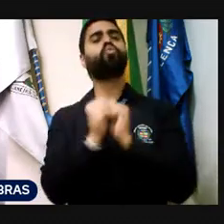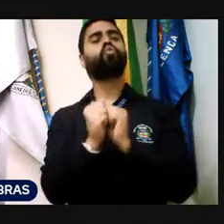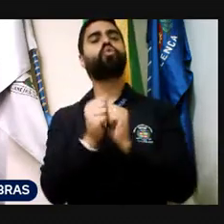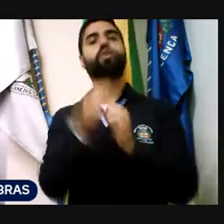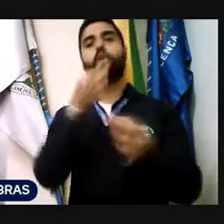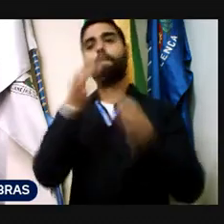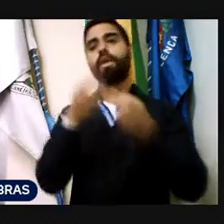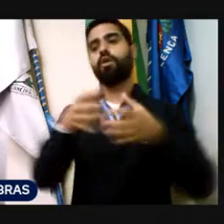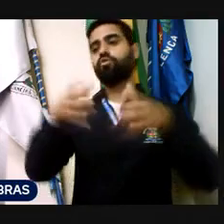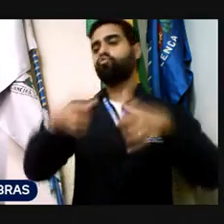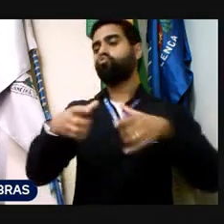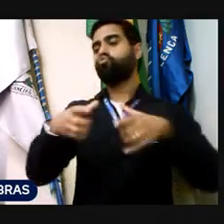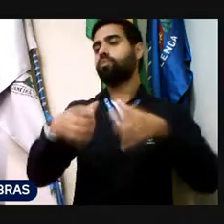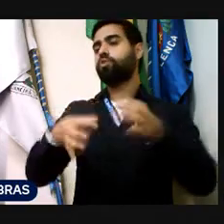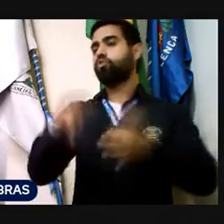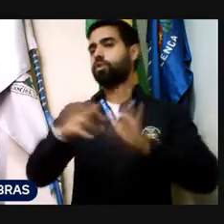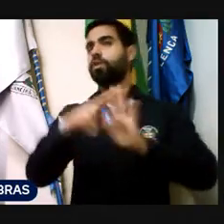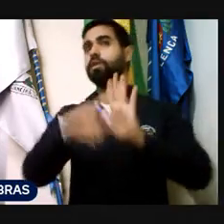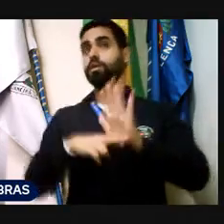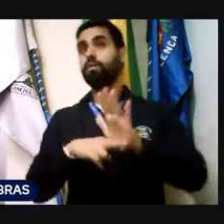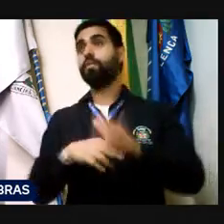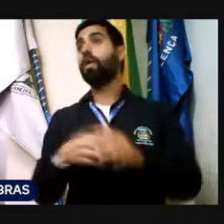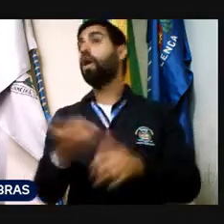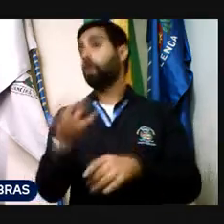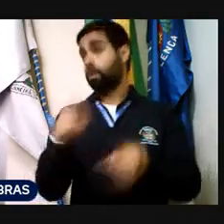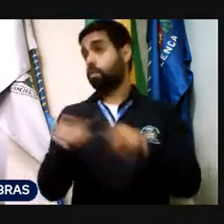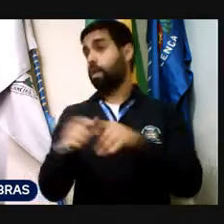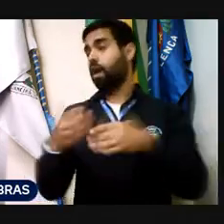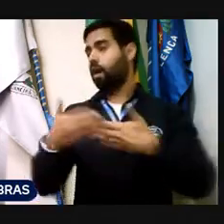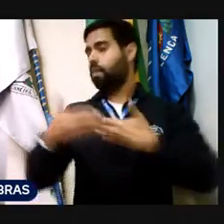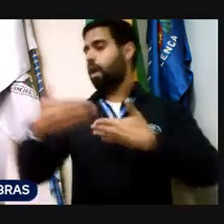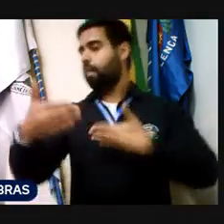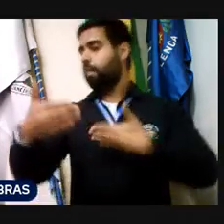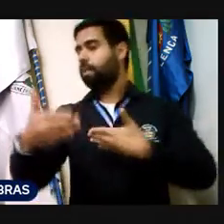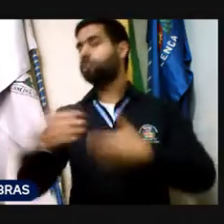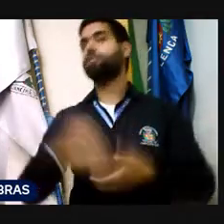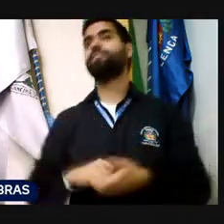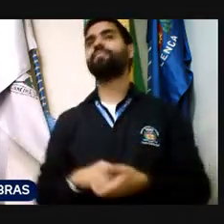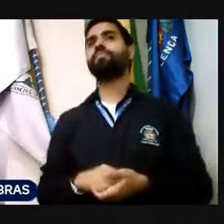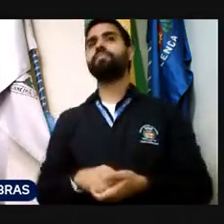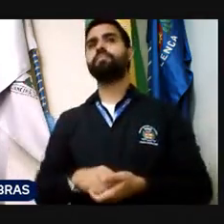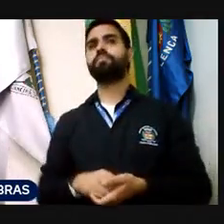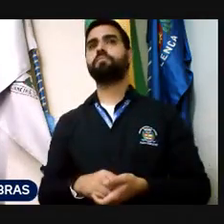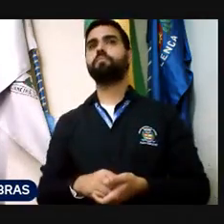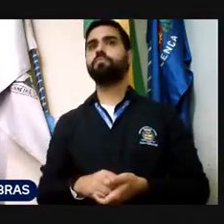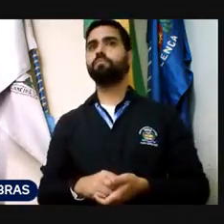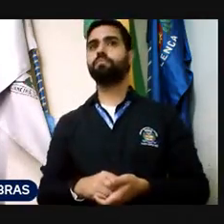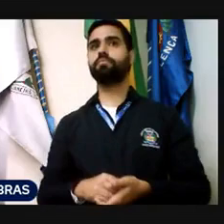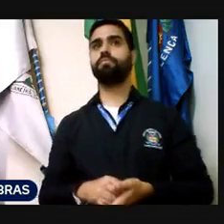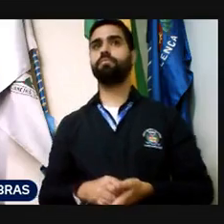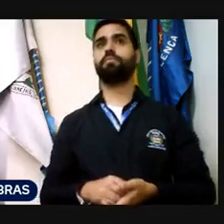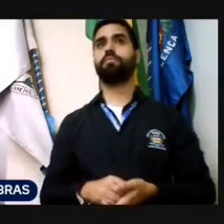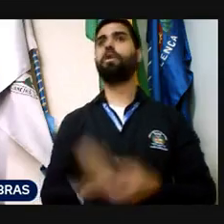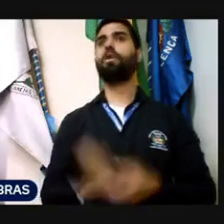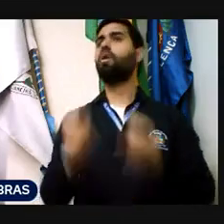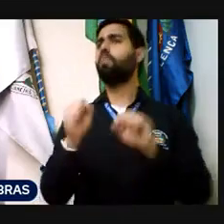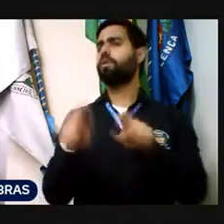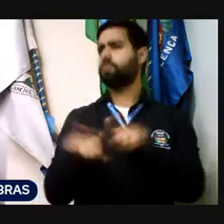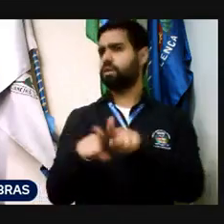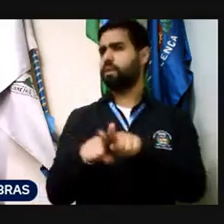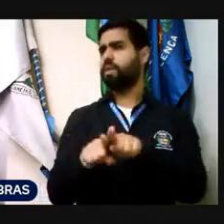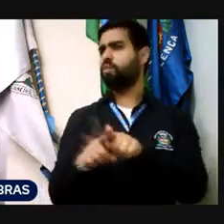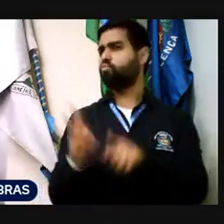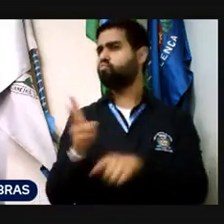No mais, agradeço. E espero que agora, nesses próximos meses, após o recesso, eu possa continuar sendo combativo